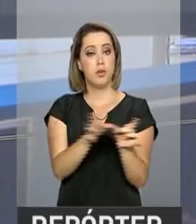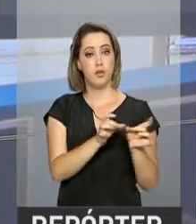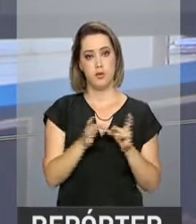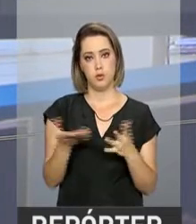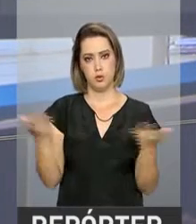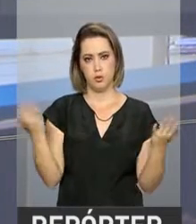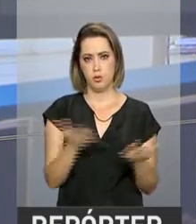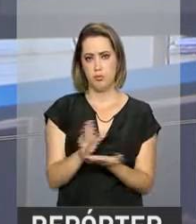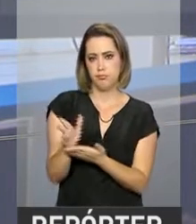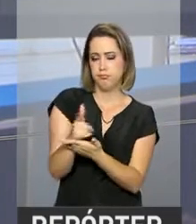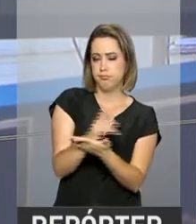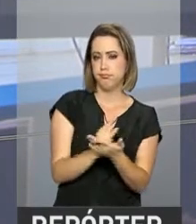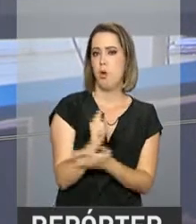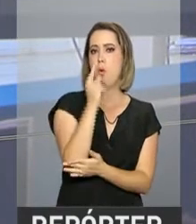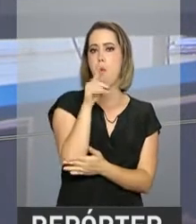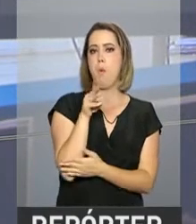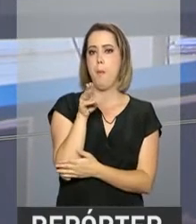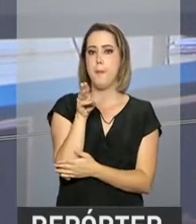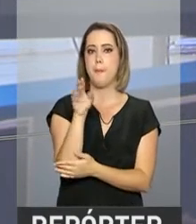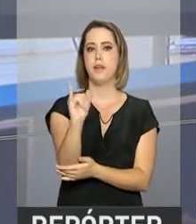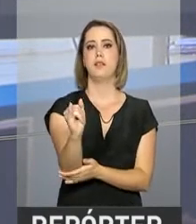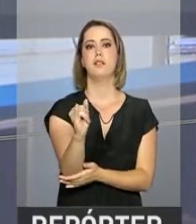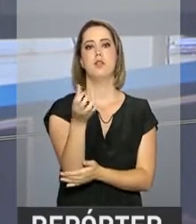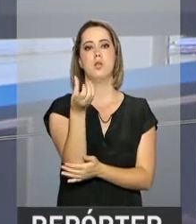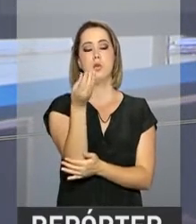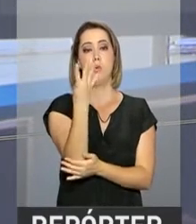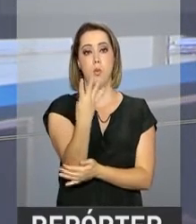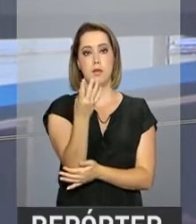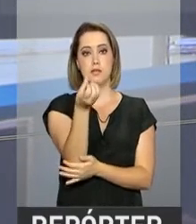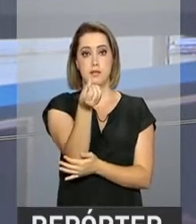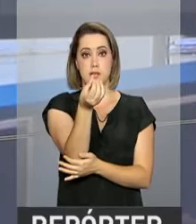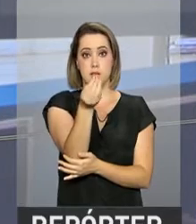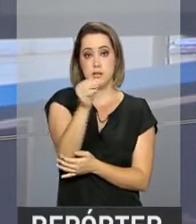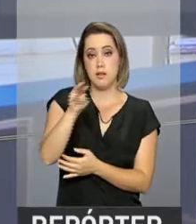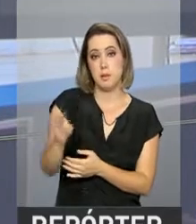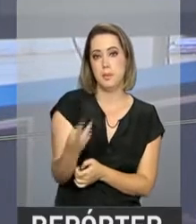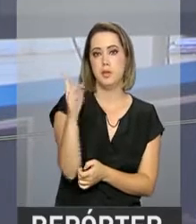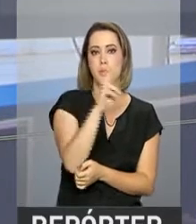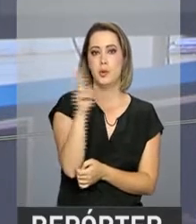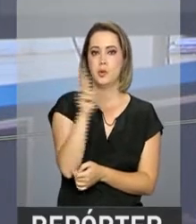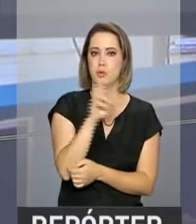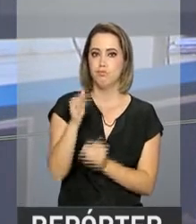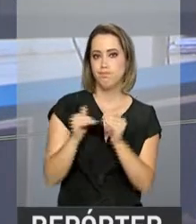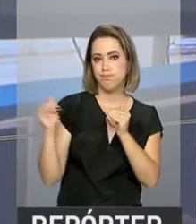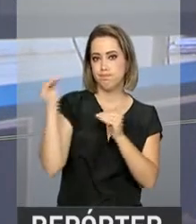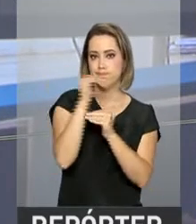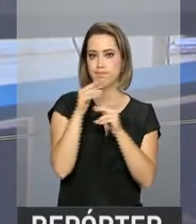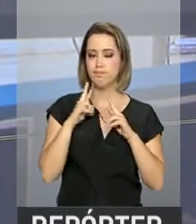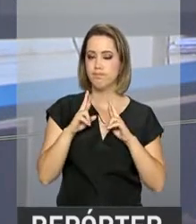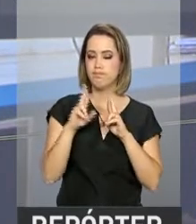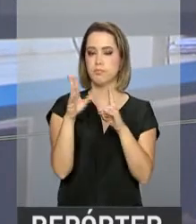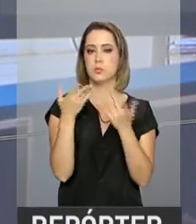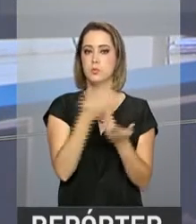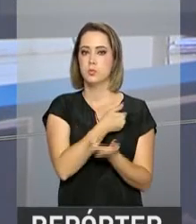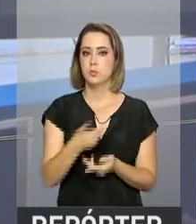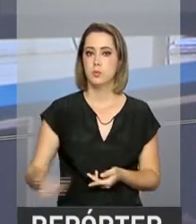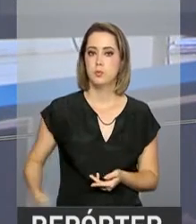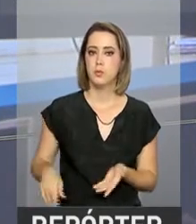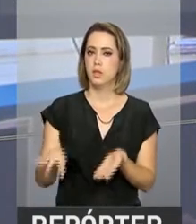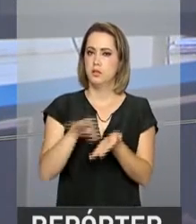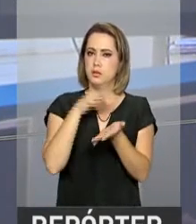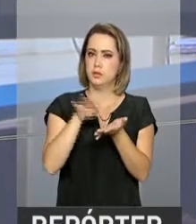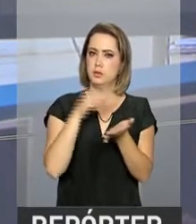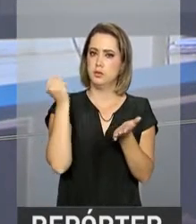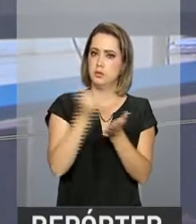serão arrecadados 1 bilhão 460 milhões de reais valor acima do esperado pelo governo a assinatura